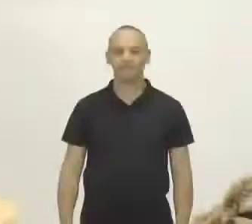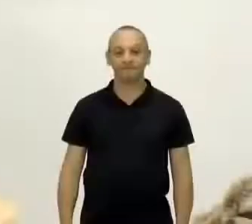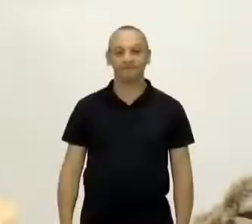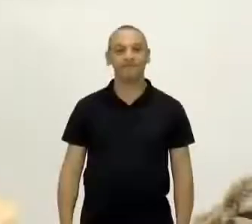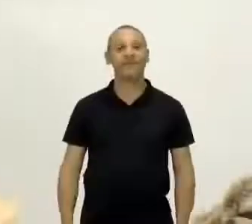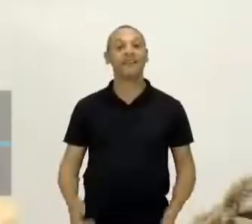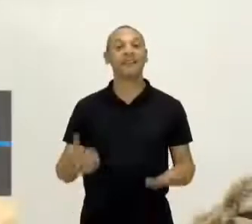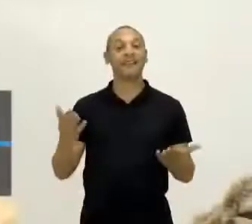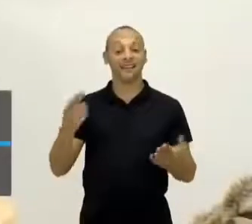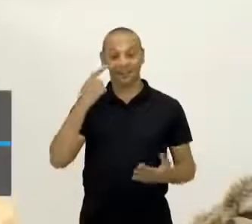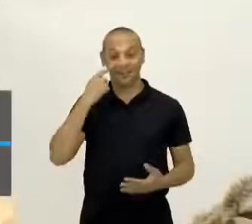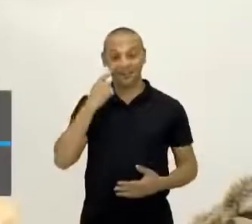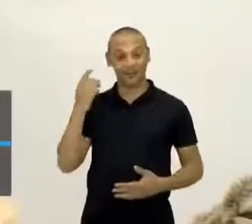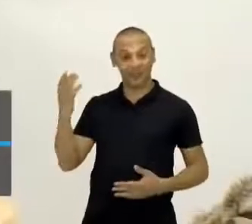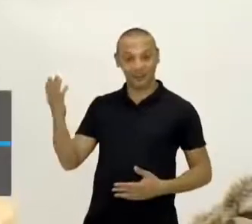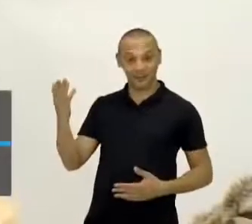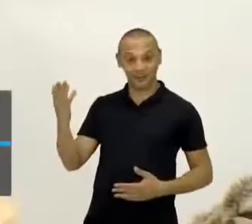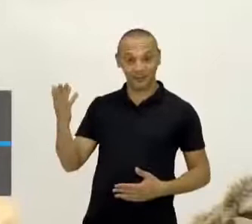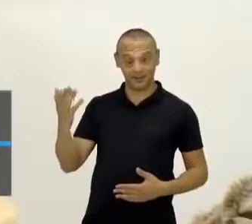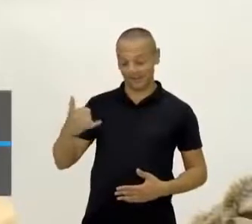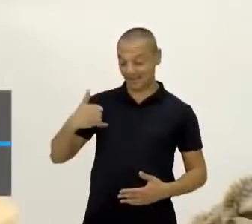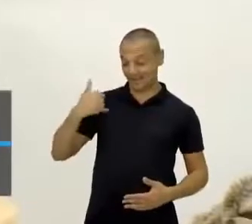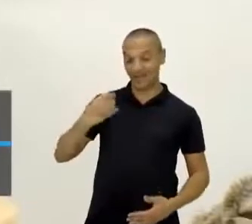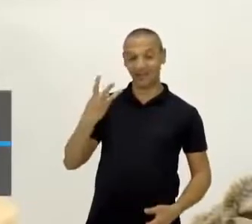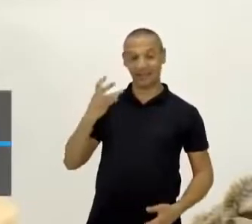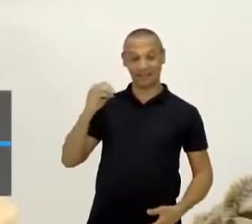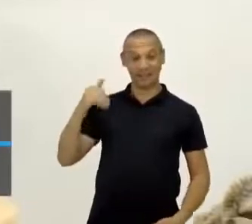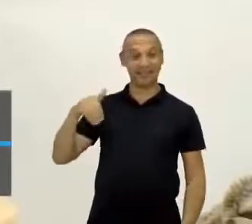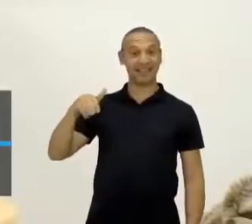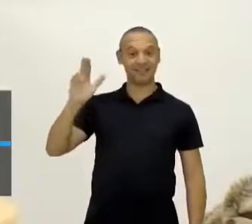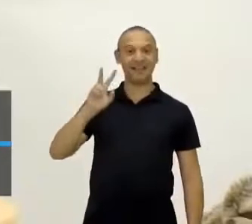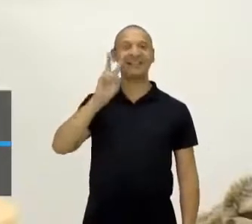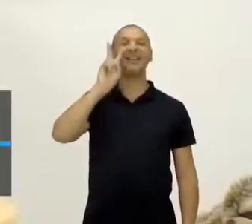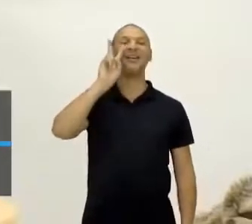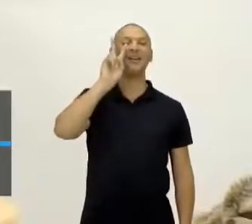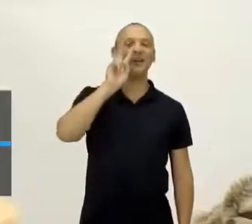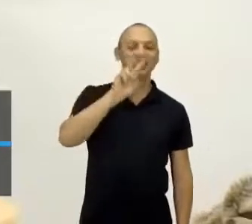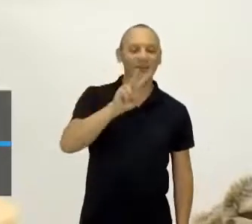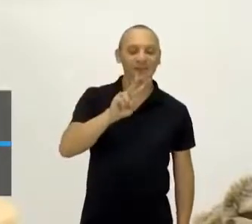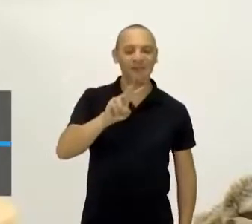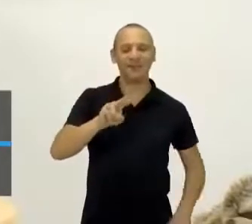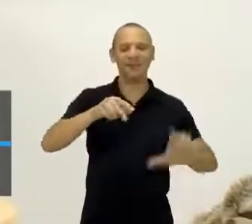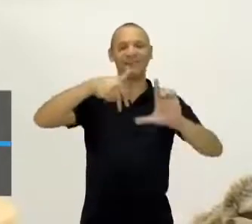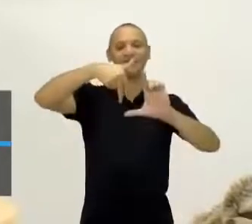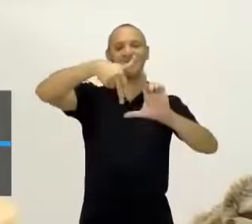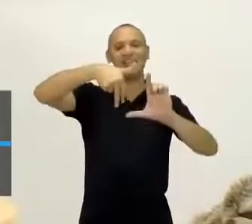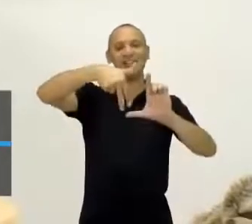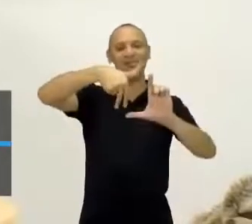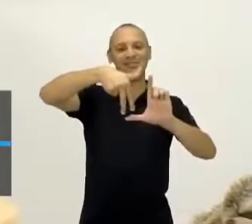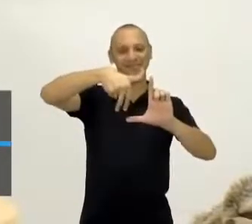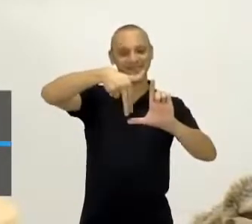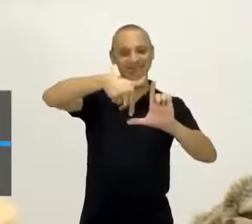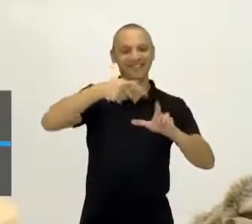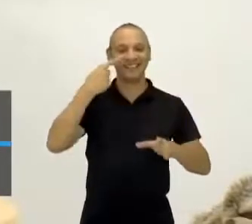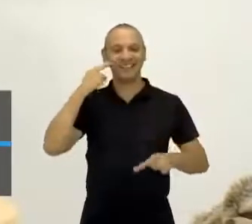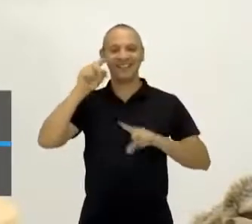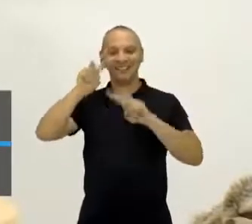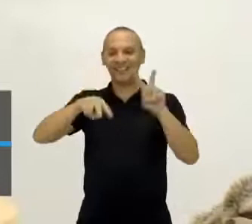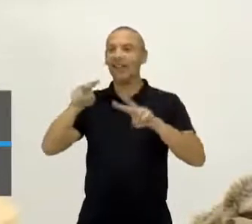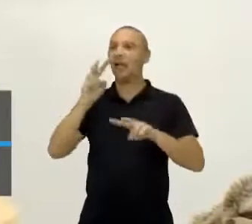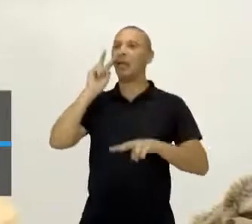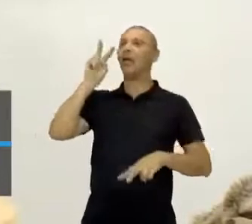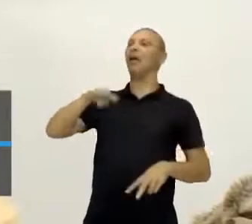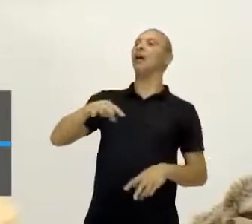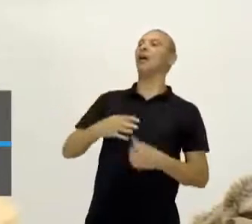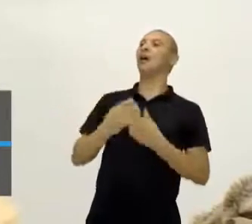Como foi dito aí, né, Elaine? Quem tem mais de 30 assistia aos Jetsons e achava que era um absurdo.